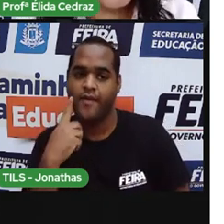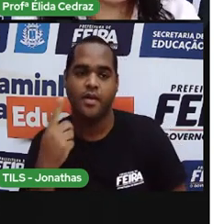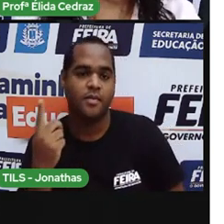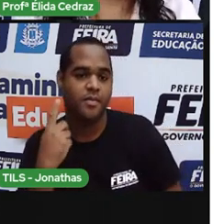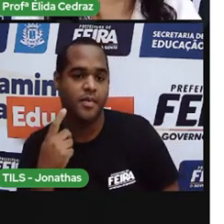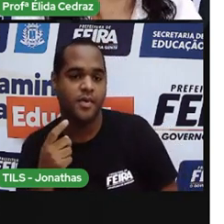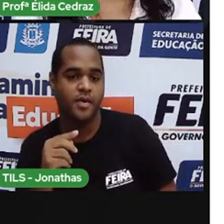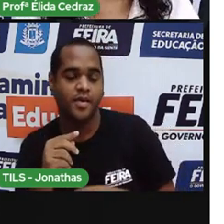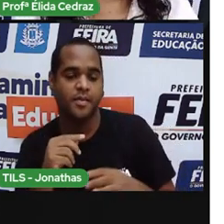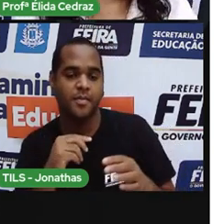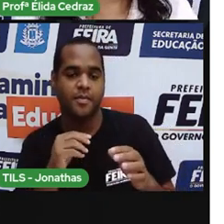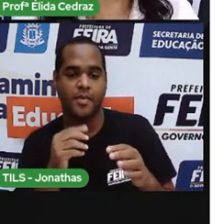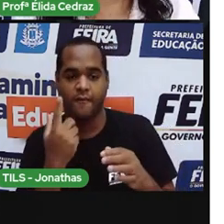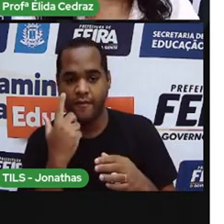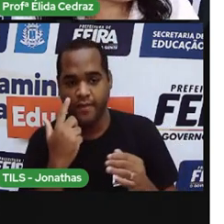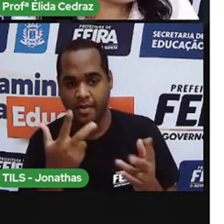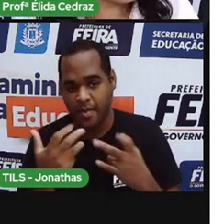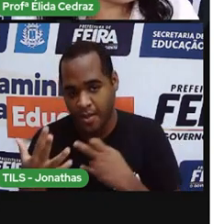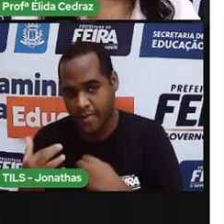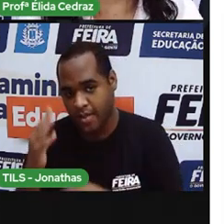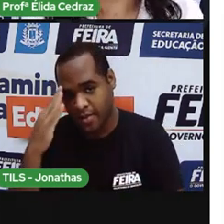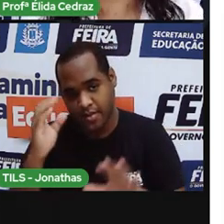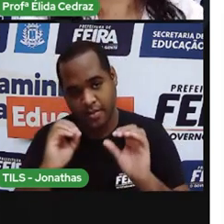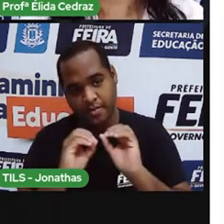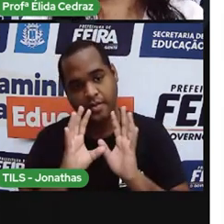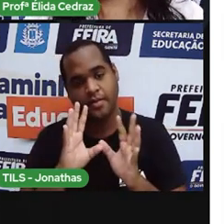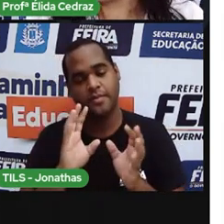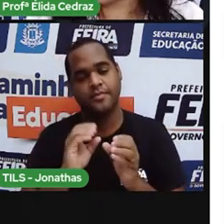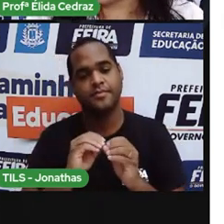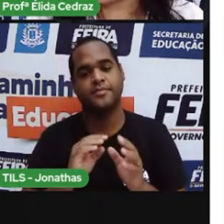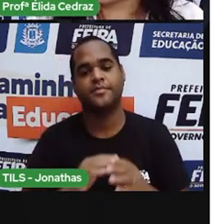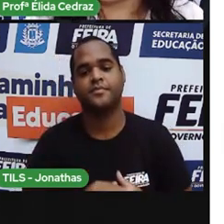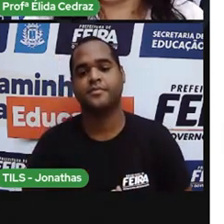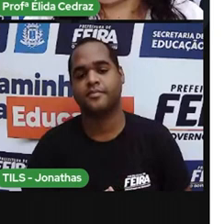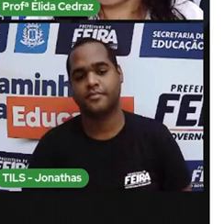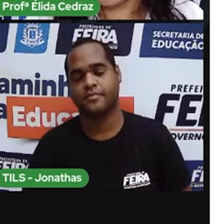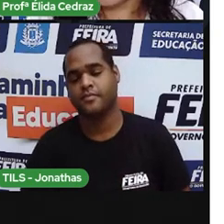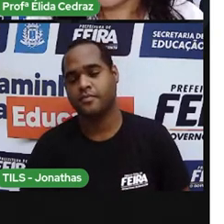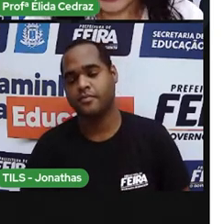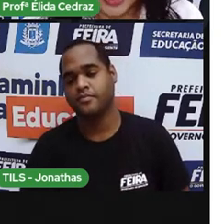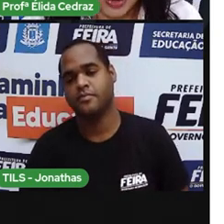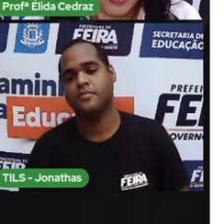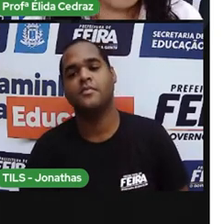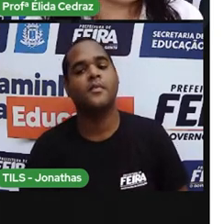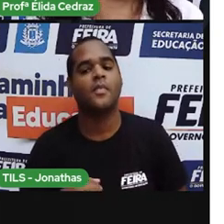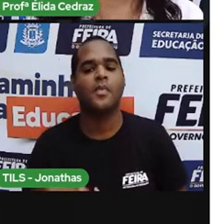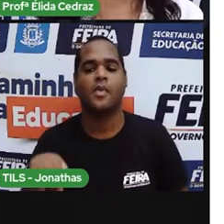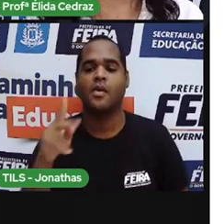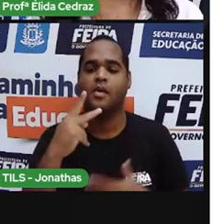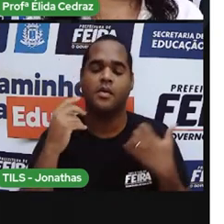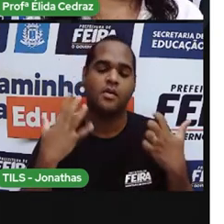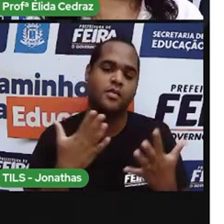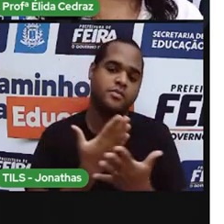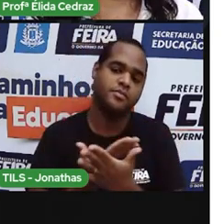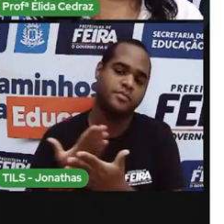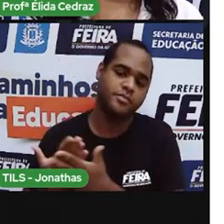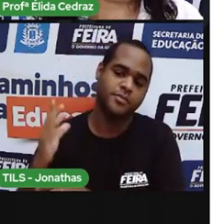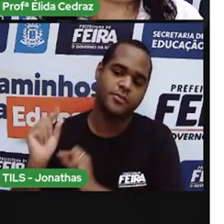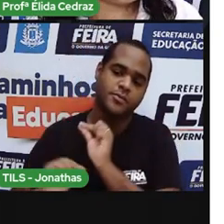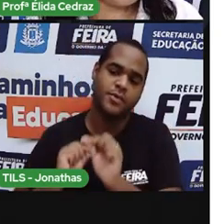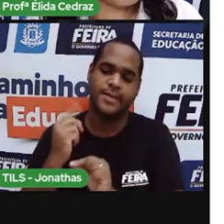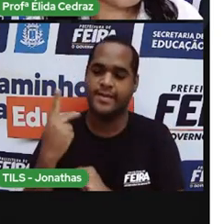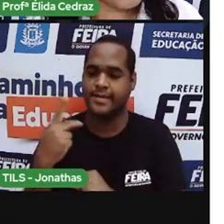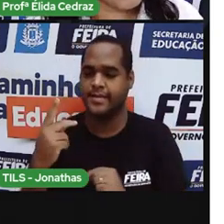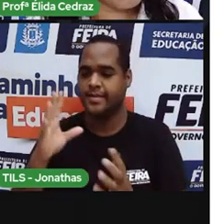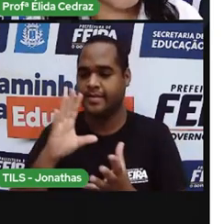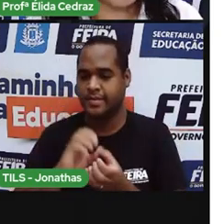você escreveu possa ler e entender. Nós também estudamos agora nesta aula a segmentação de